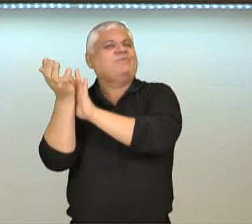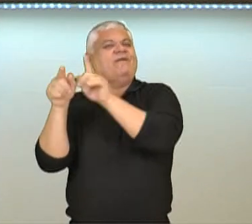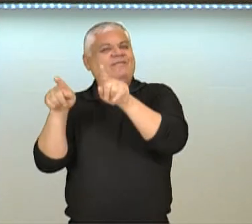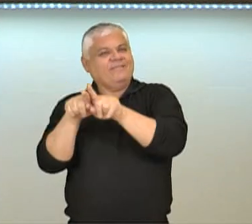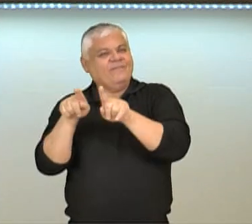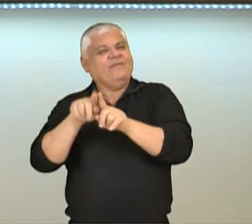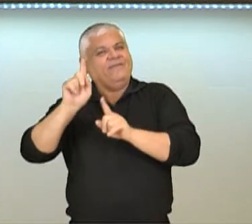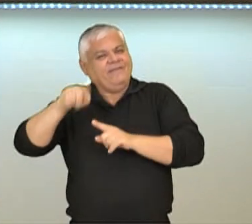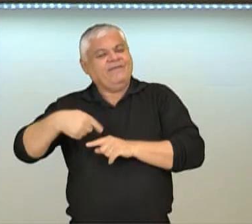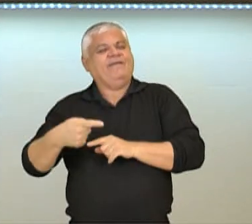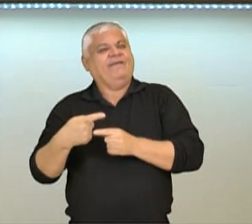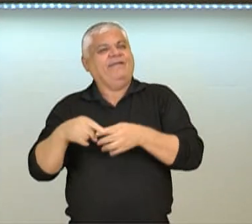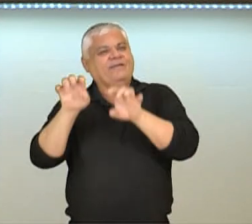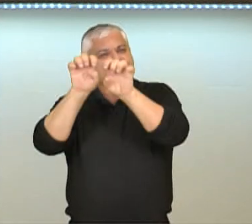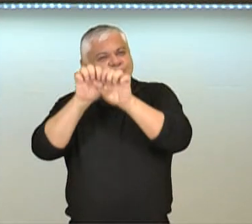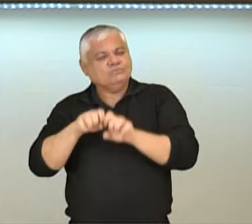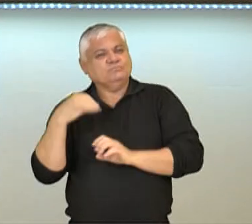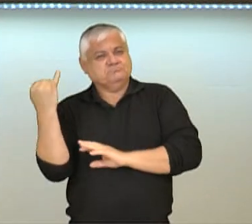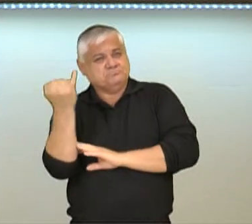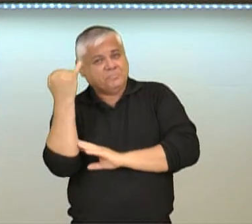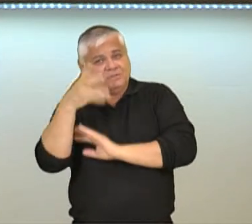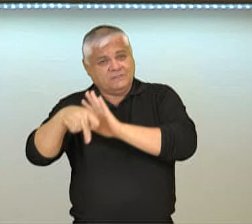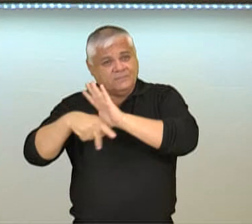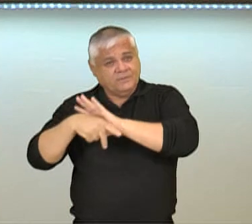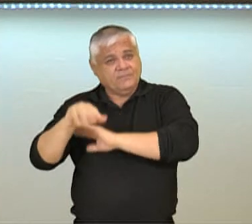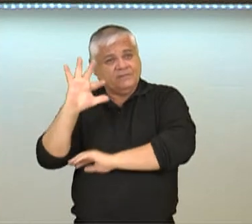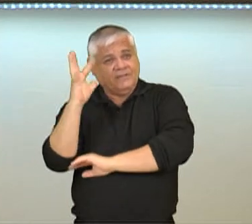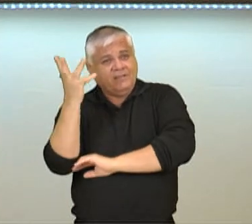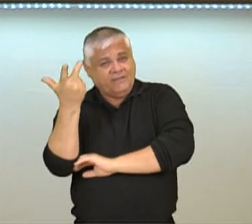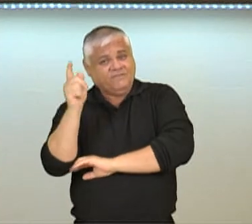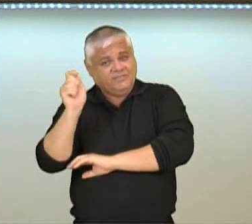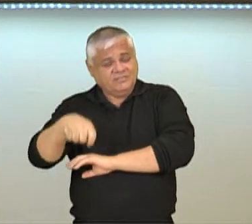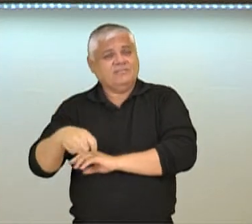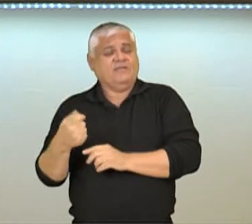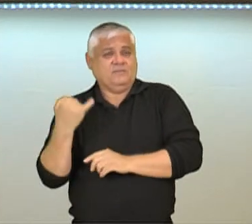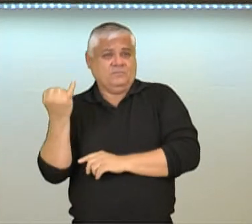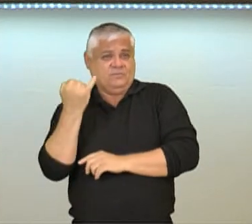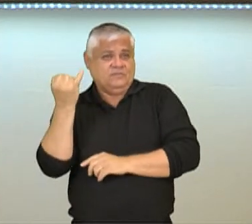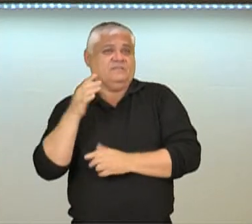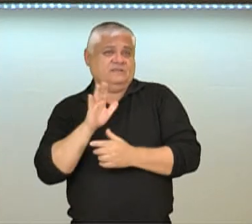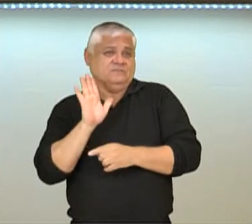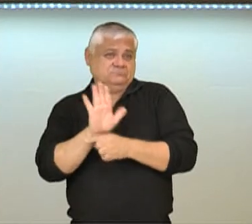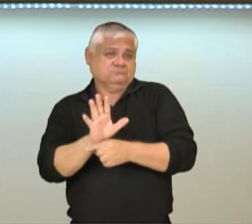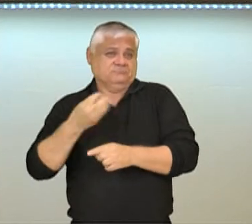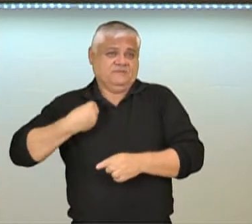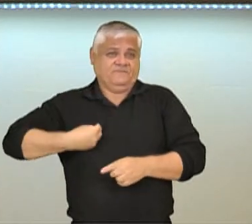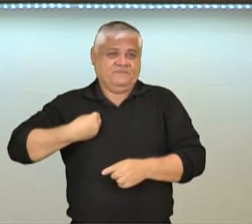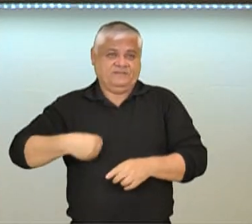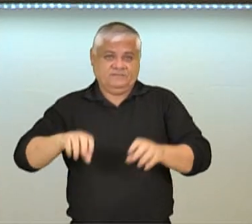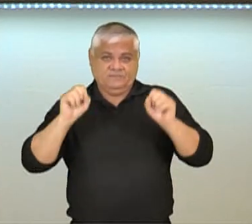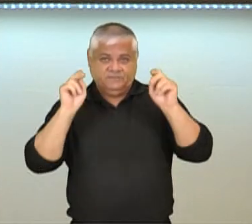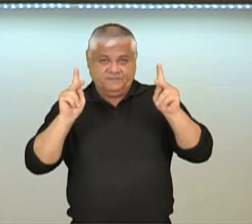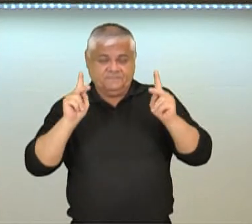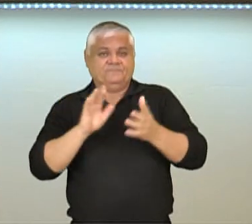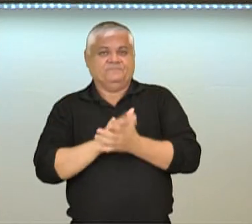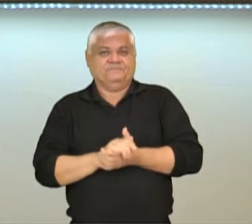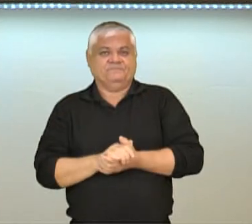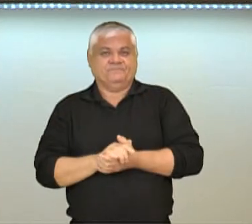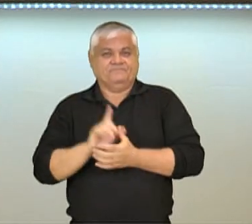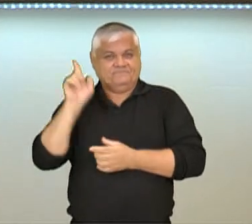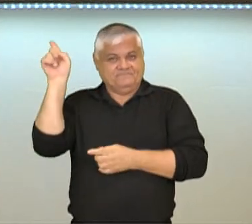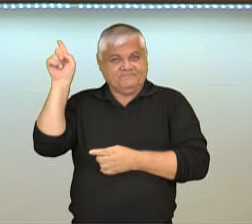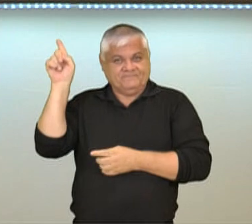são estruturas importantíssimas da planta que vão sugar substâncias importantes para ela, ok? Então, aqui um outro